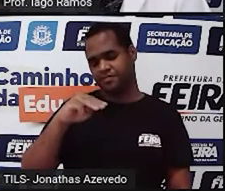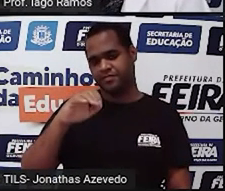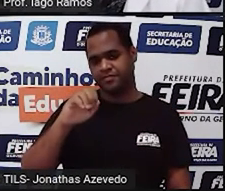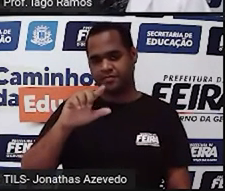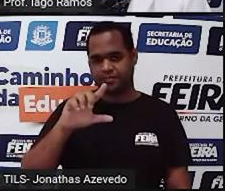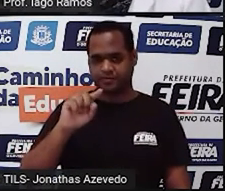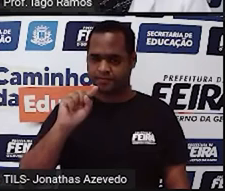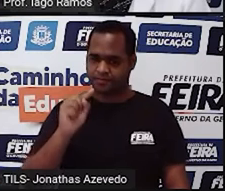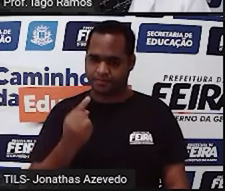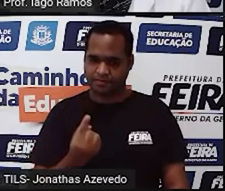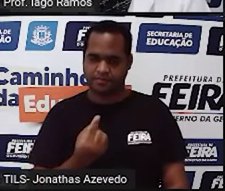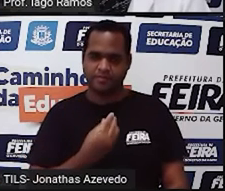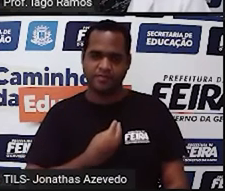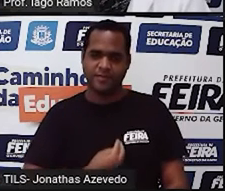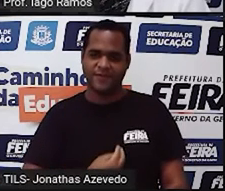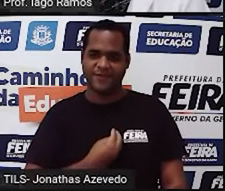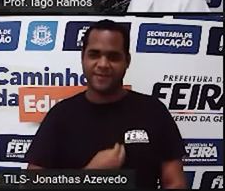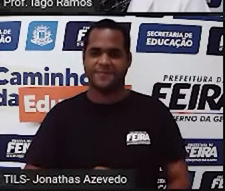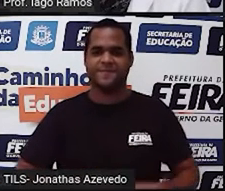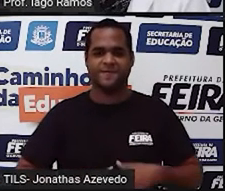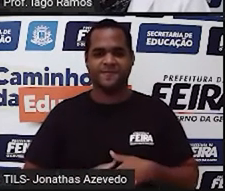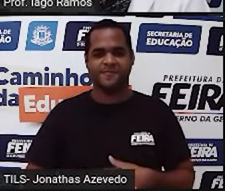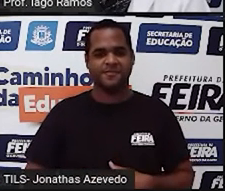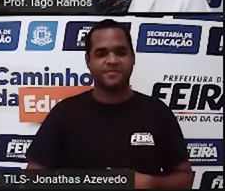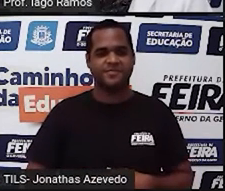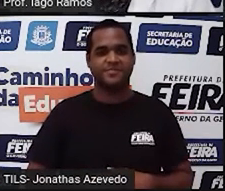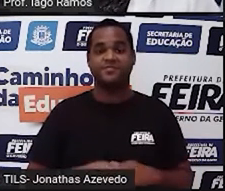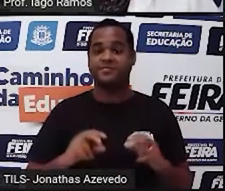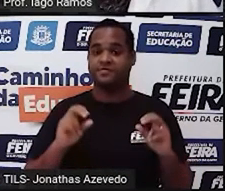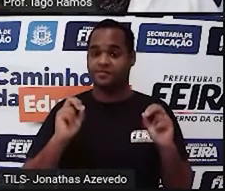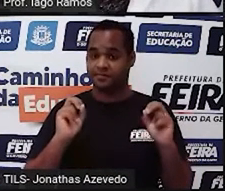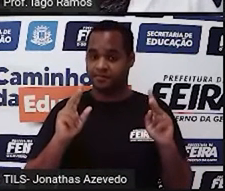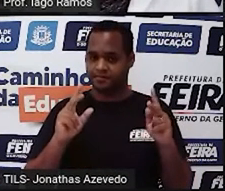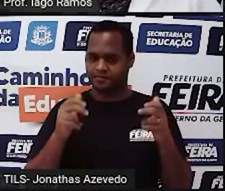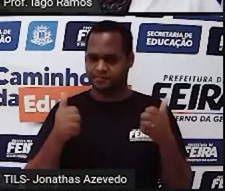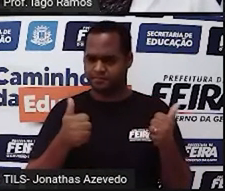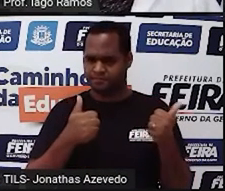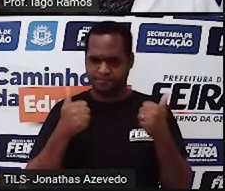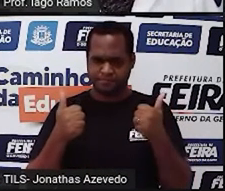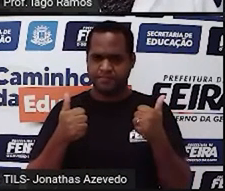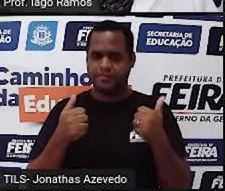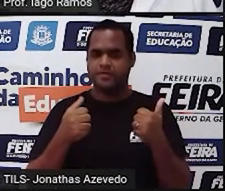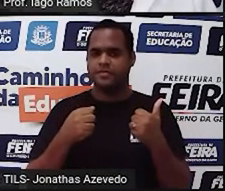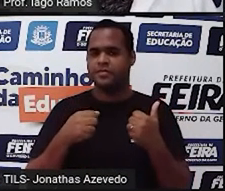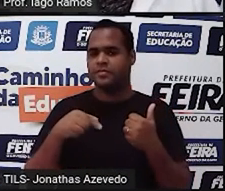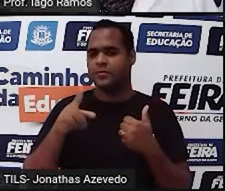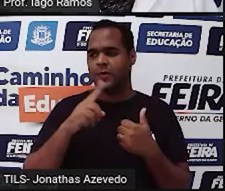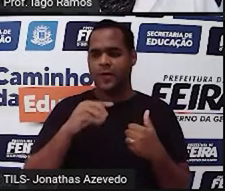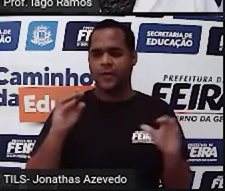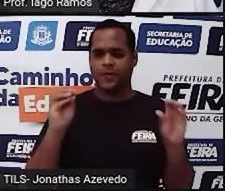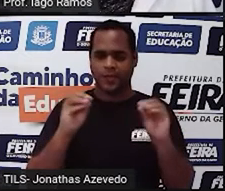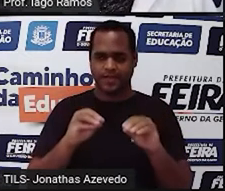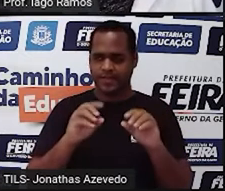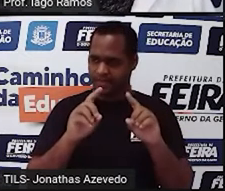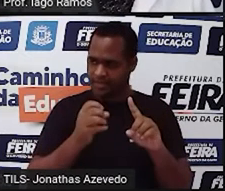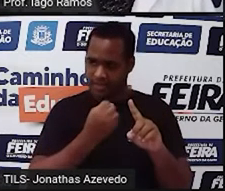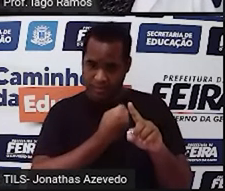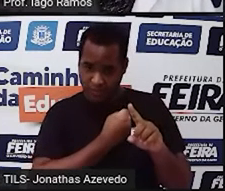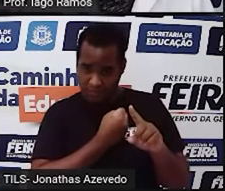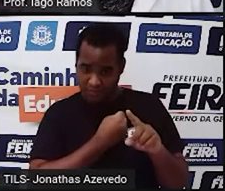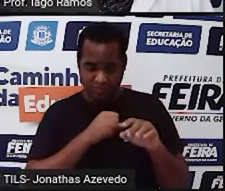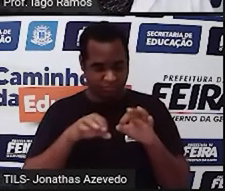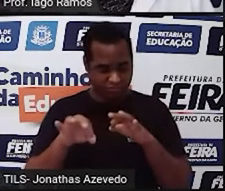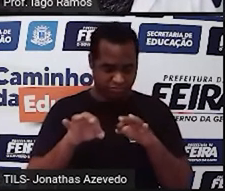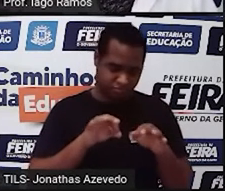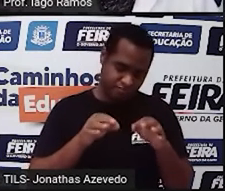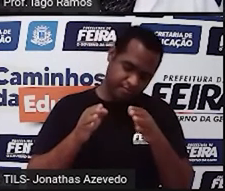são os números que tem, Tá bom mas então para gente colocar esses números em ordem